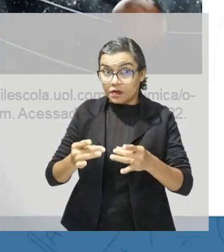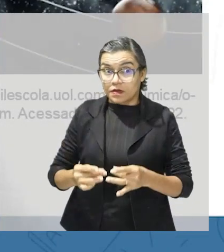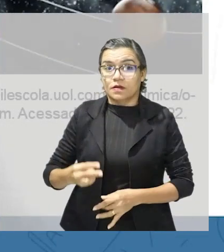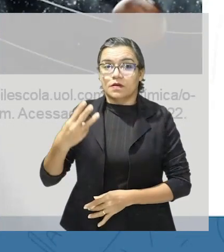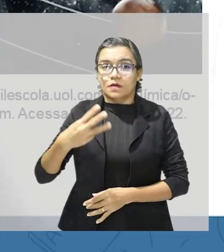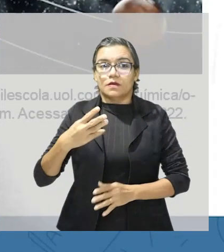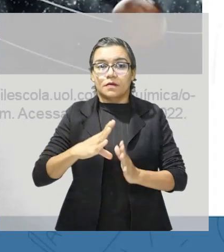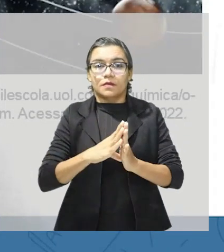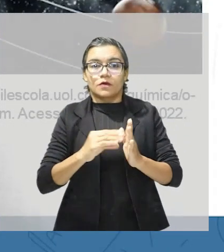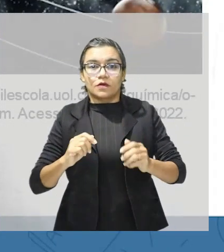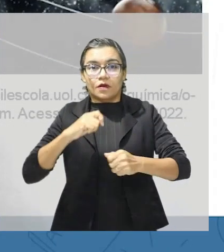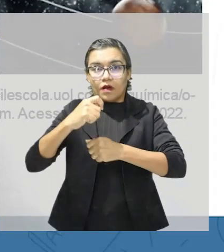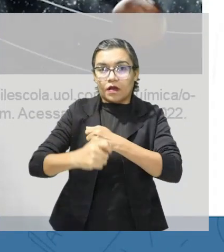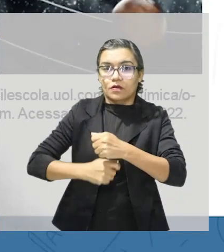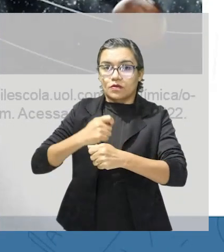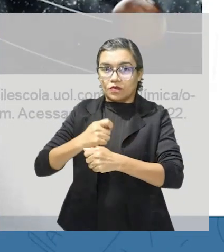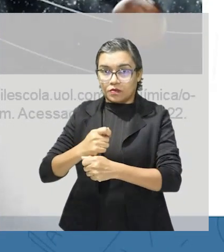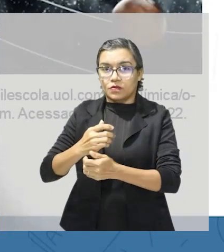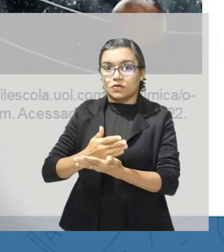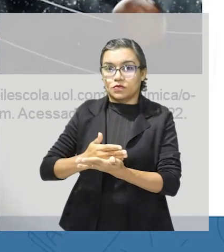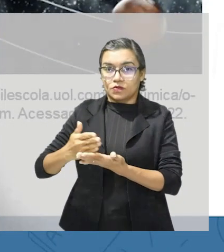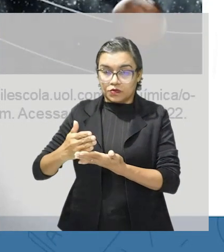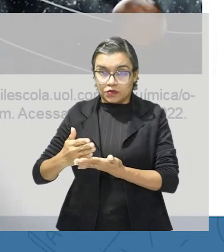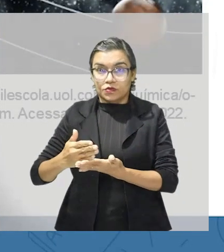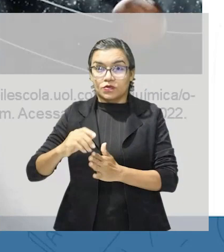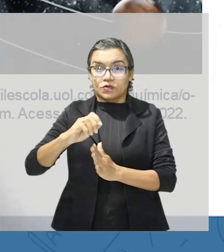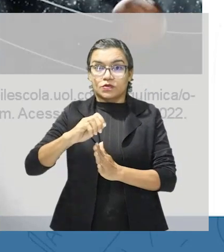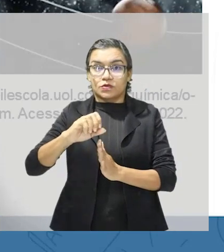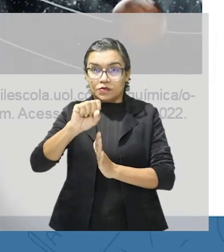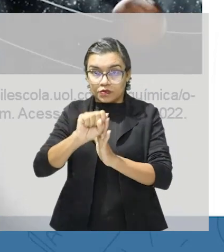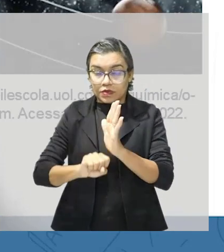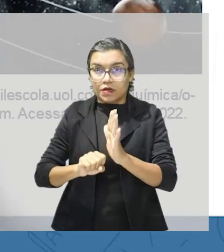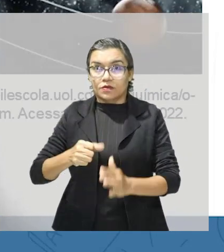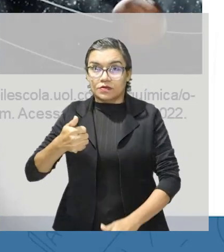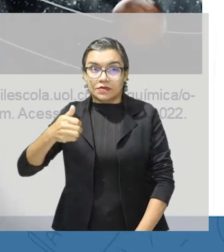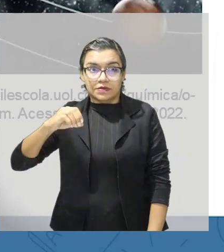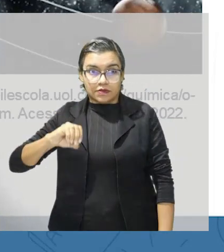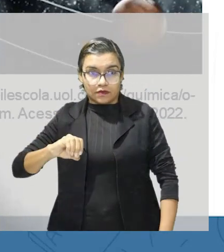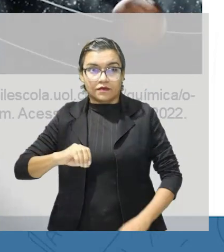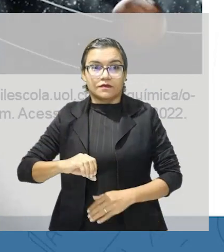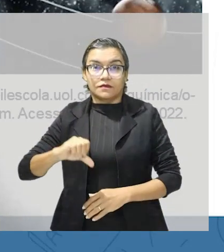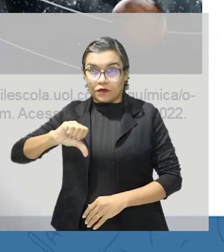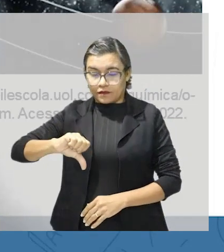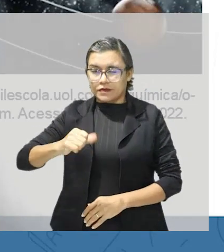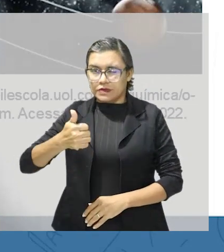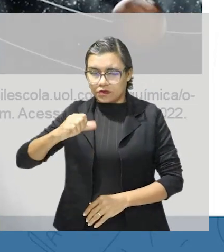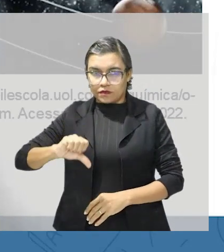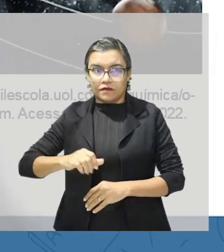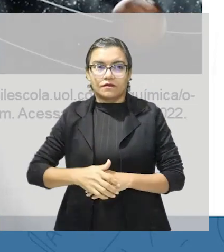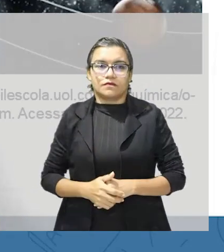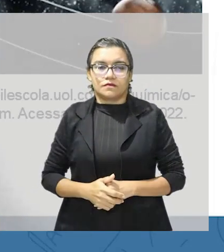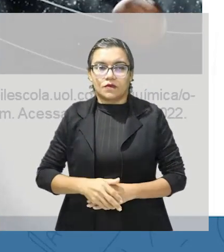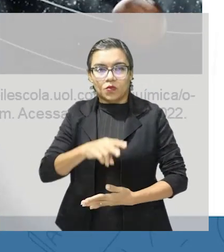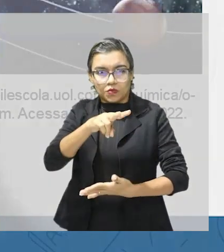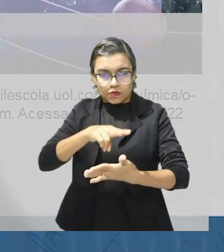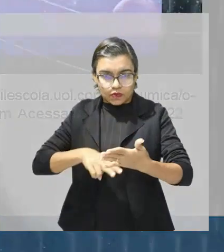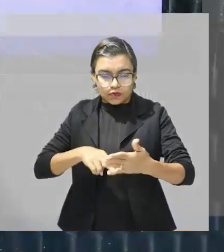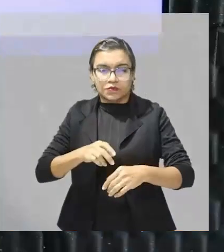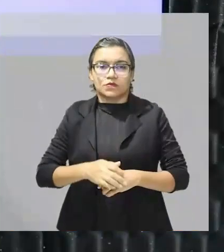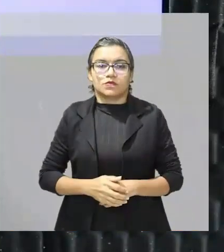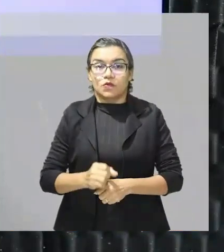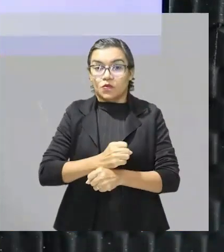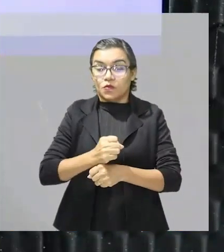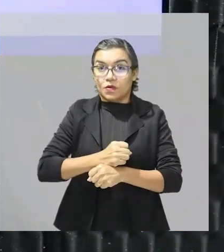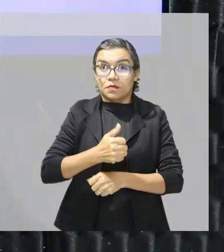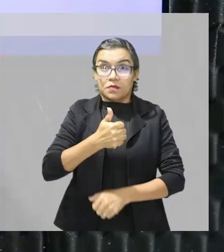do terceiro modelo atômico data do início do século 19 Leia o texto no ano